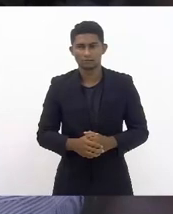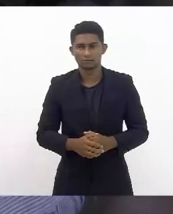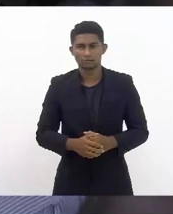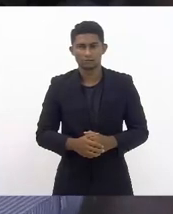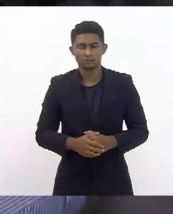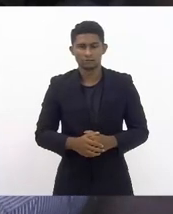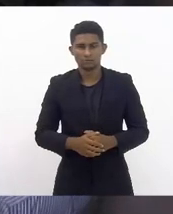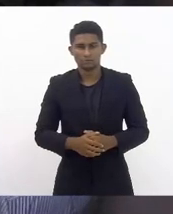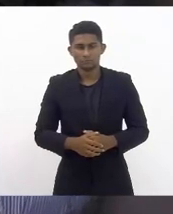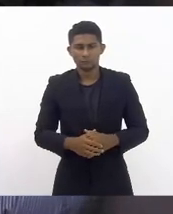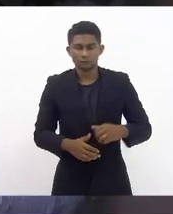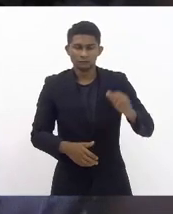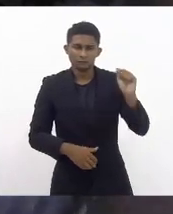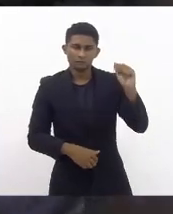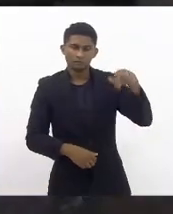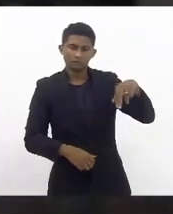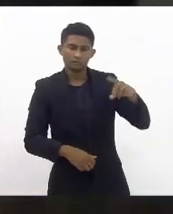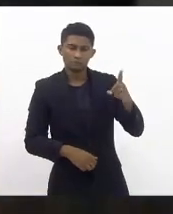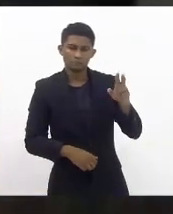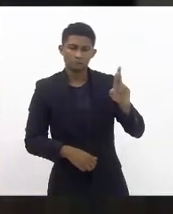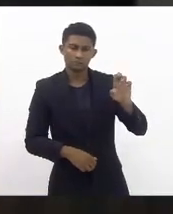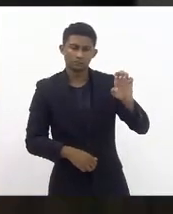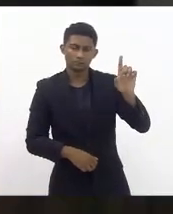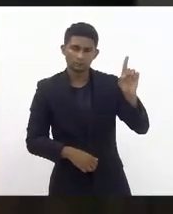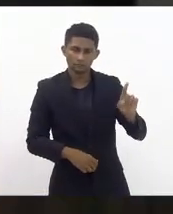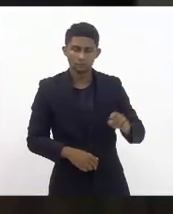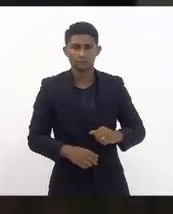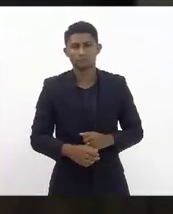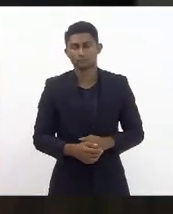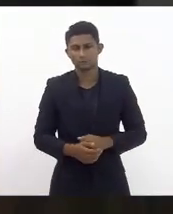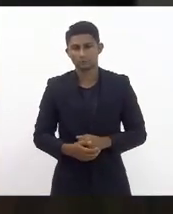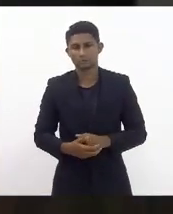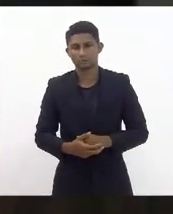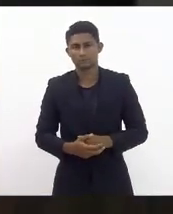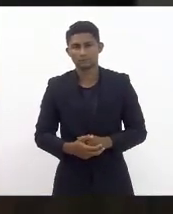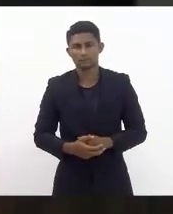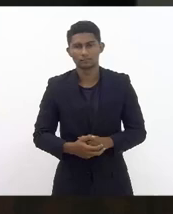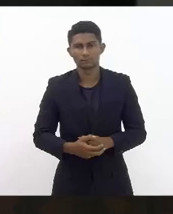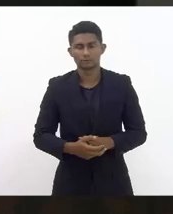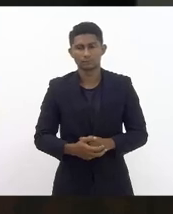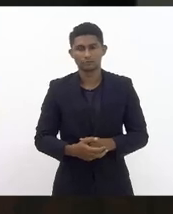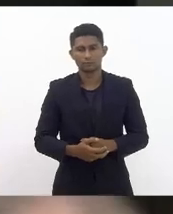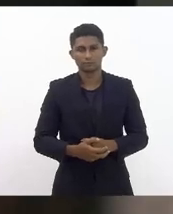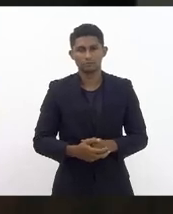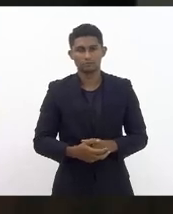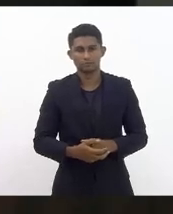Deputado André Correia. Deputado André Correia.